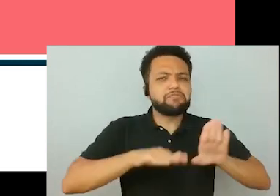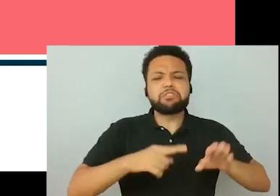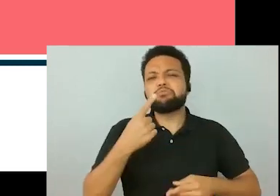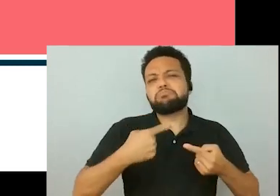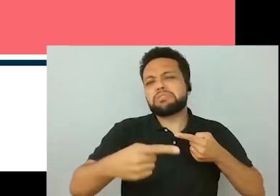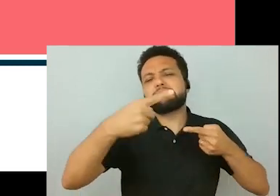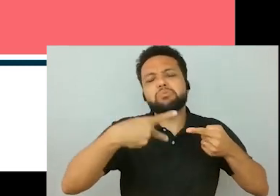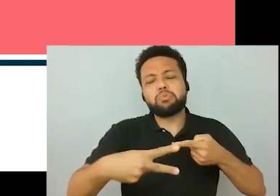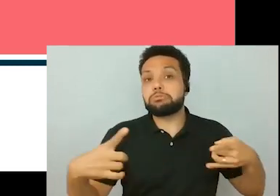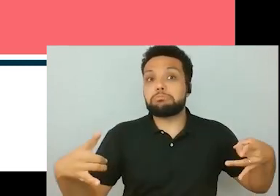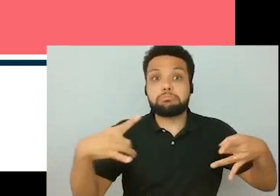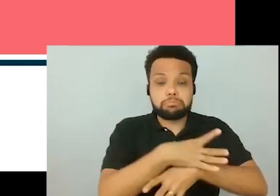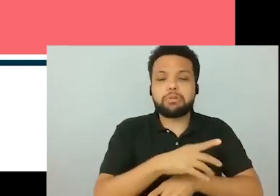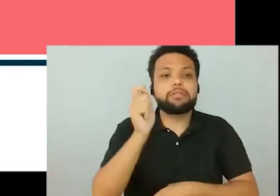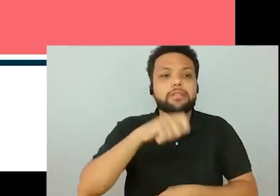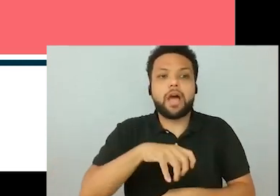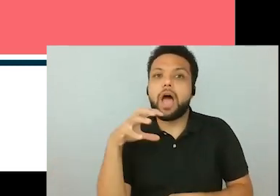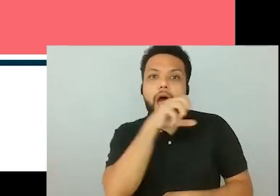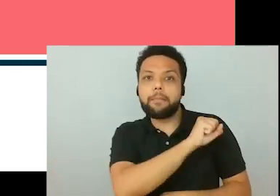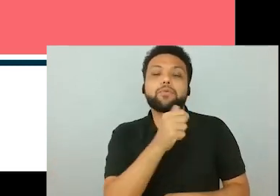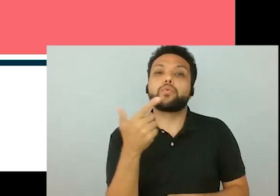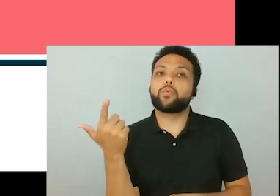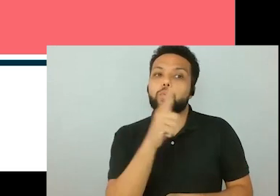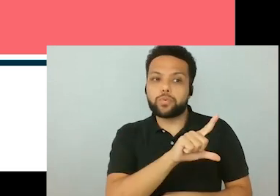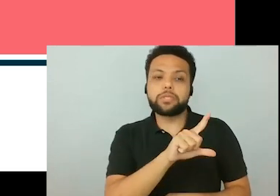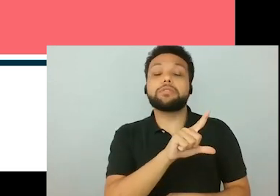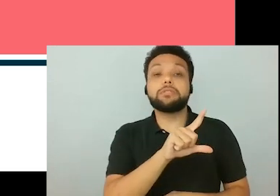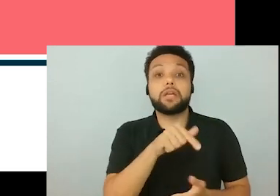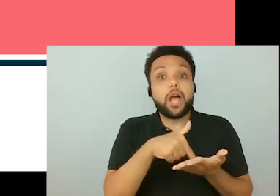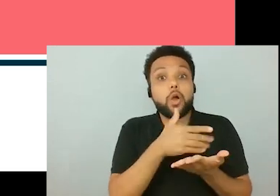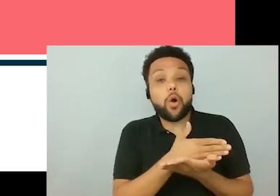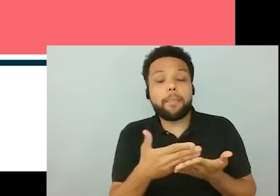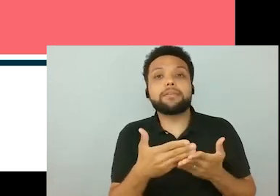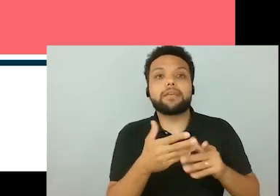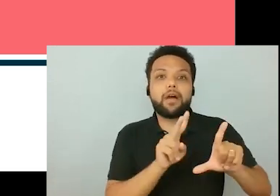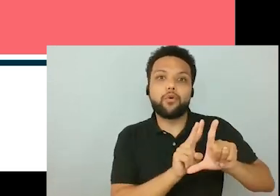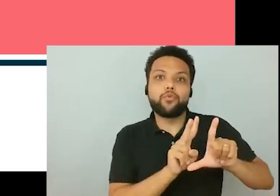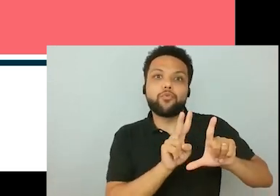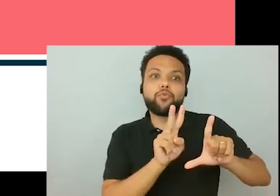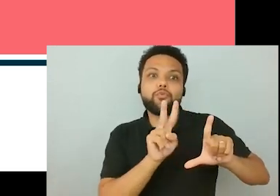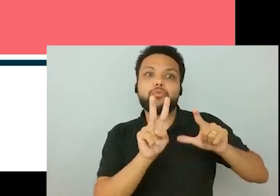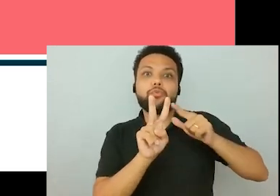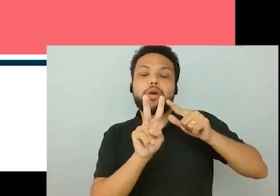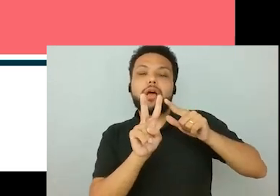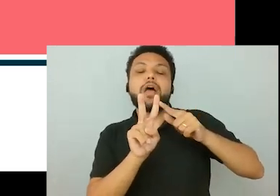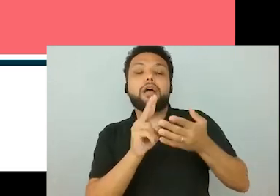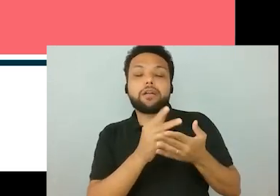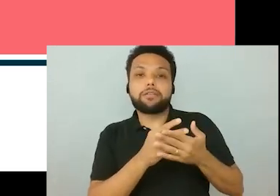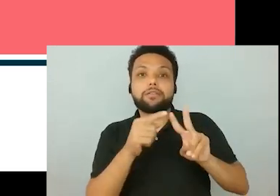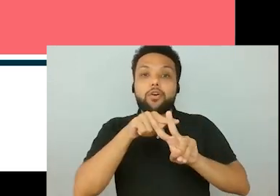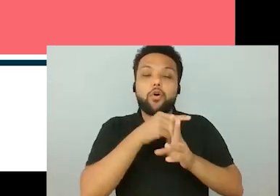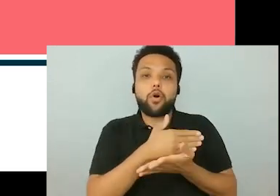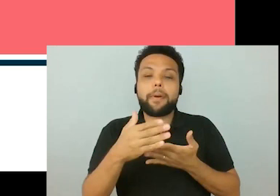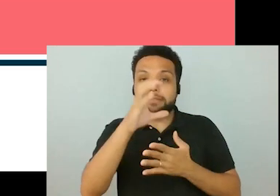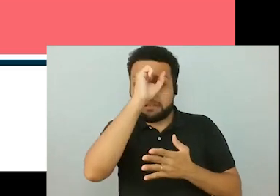semanas tá ótimo. A partir desse momento, a Ana começa a ficar mais ativa no pareamento, até chegar ao ponto em que ela, por